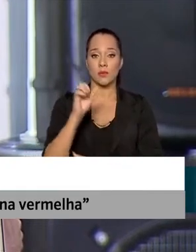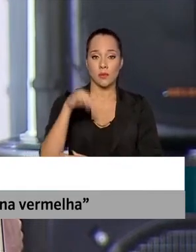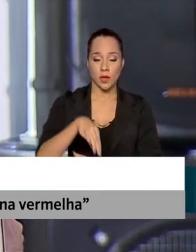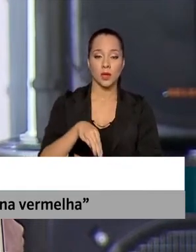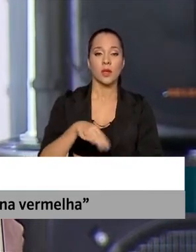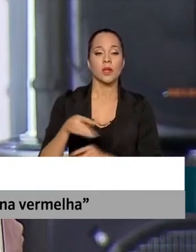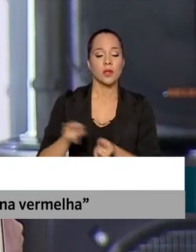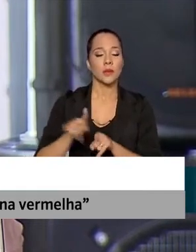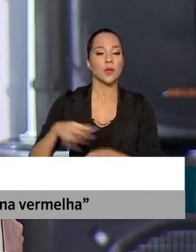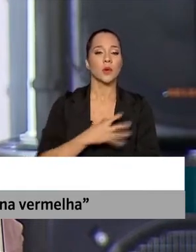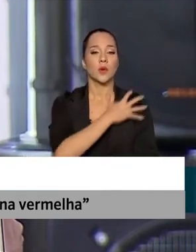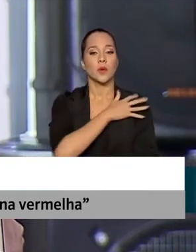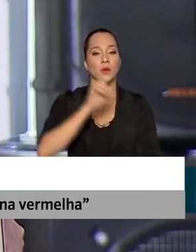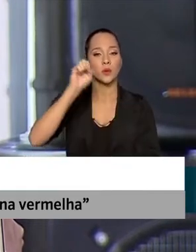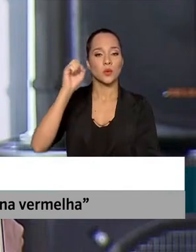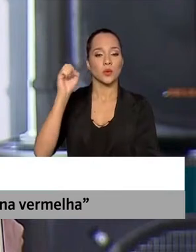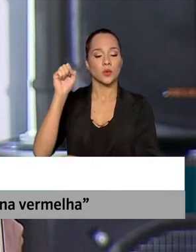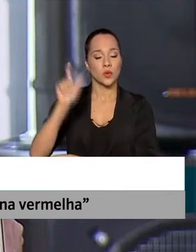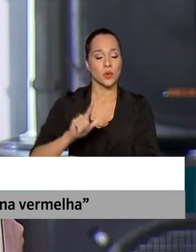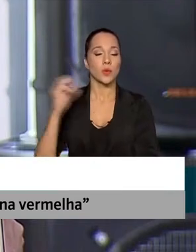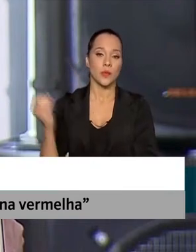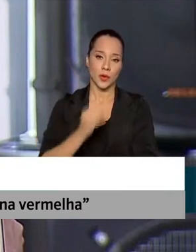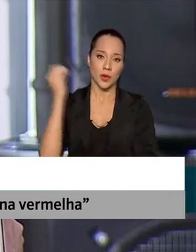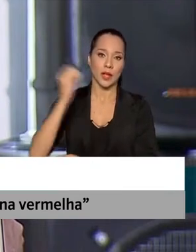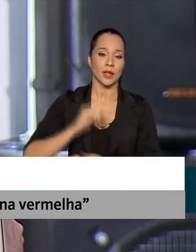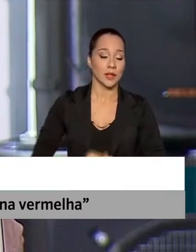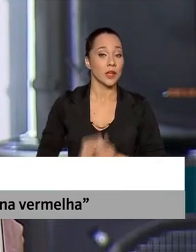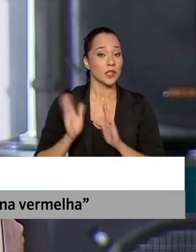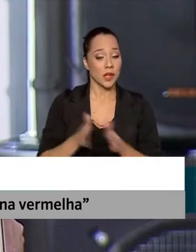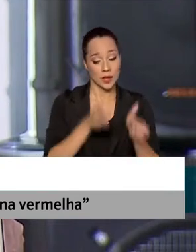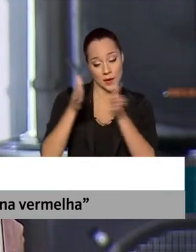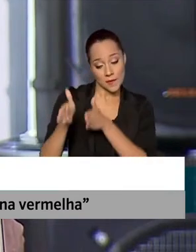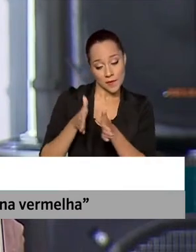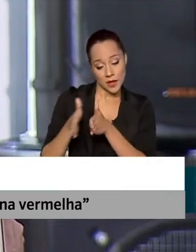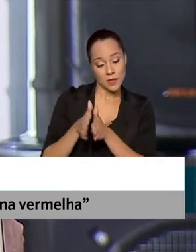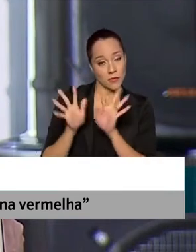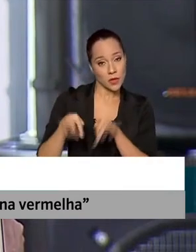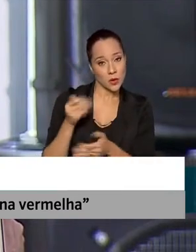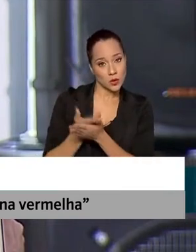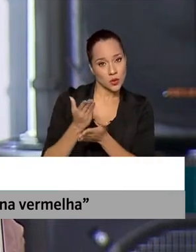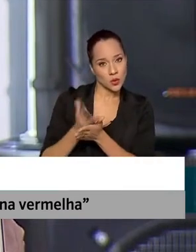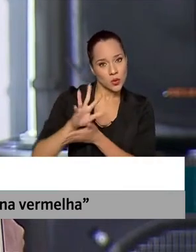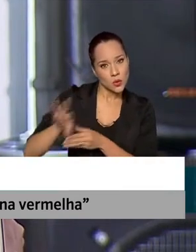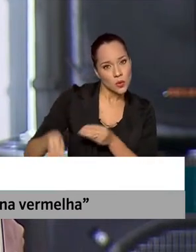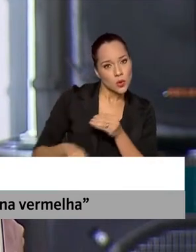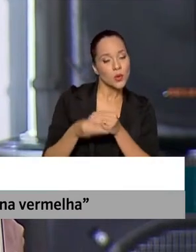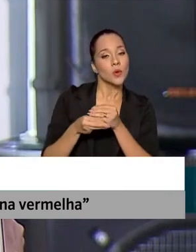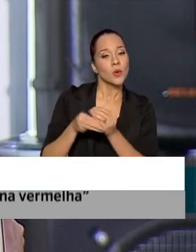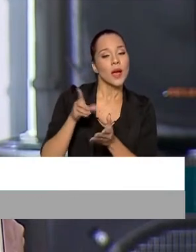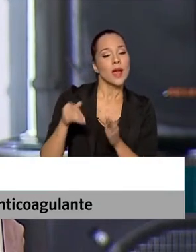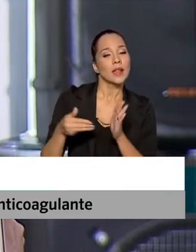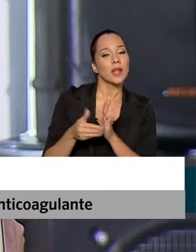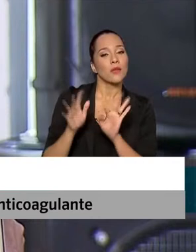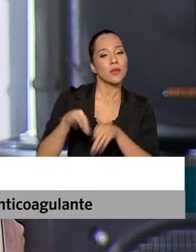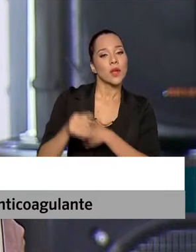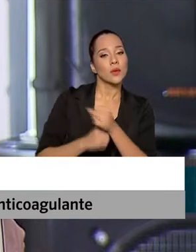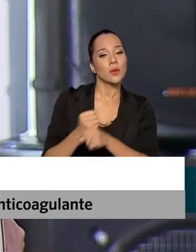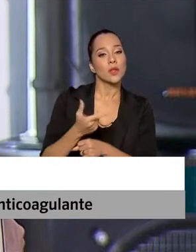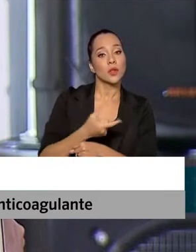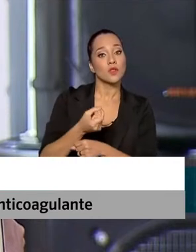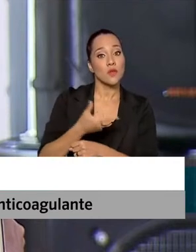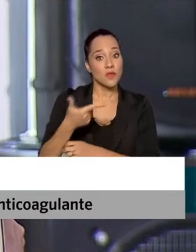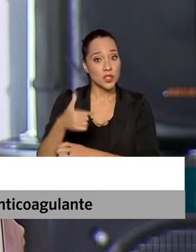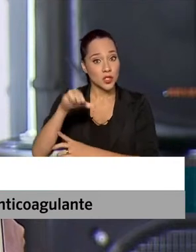Comando Militar do Sul, em Porto Alegre. E já está em fase final de estudo a implantação, até o final de